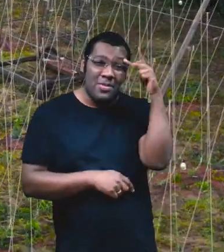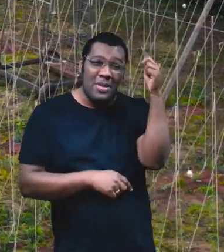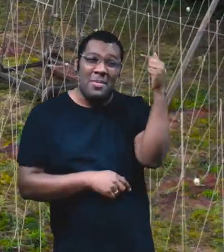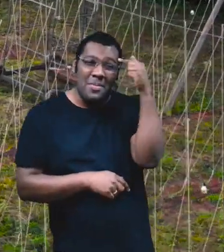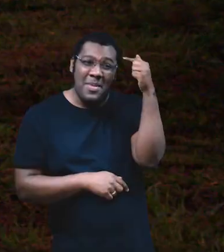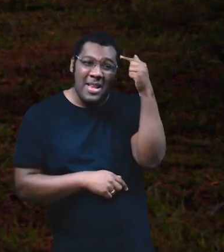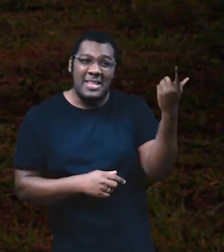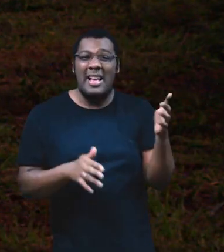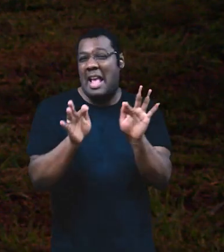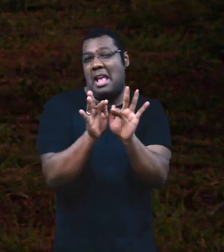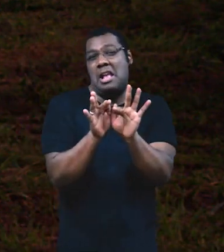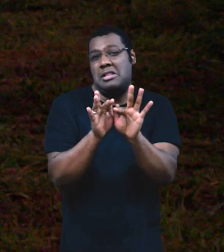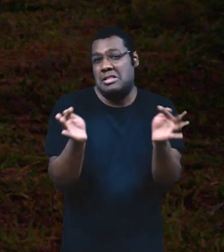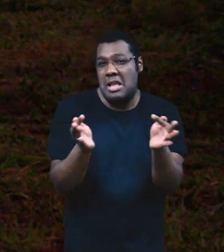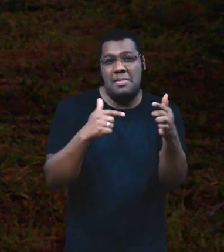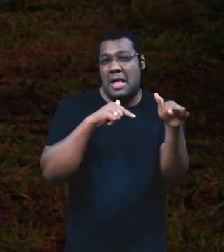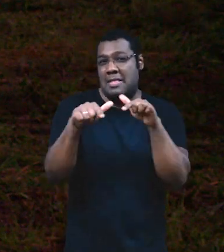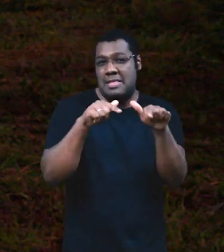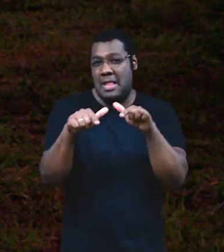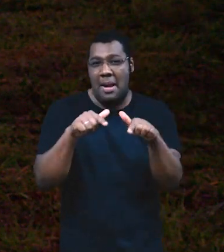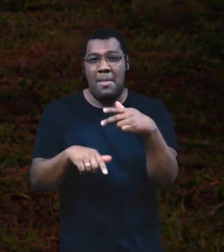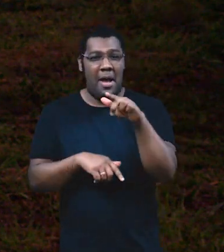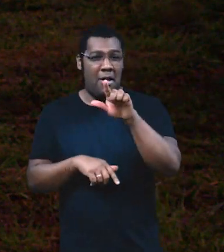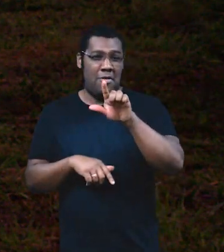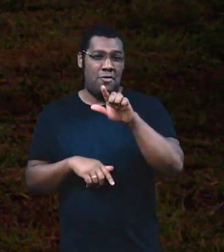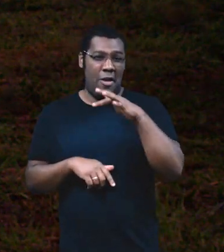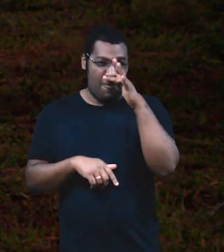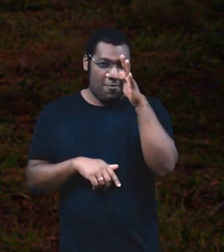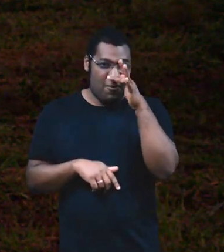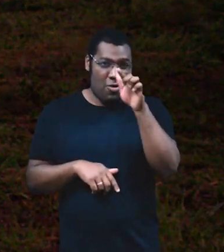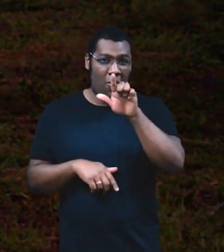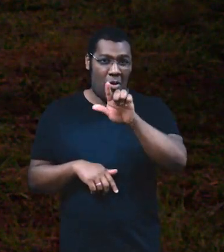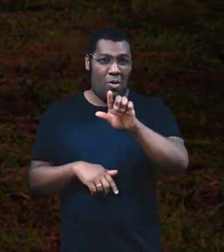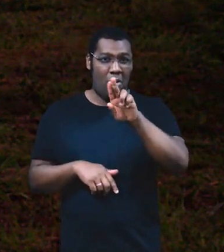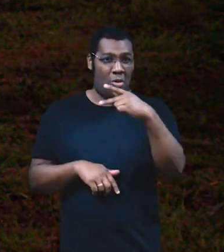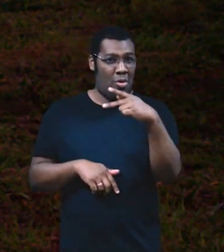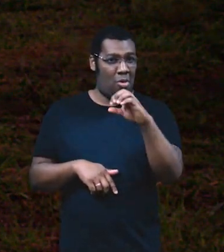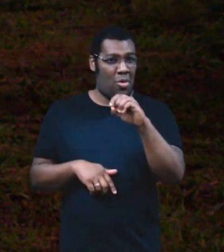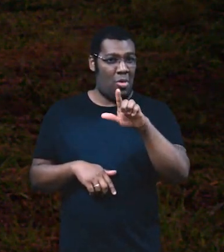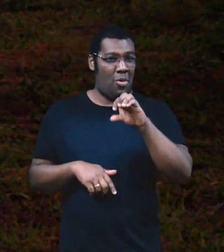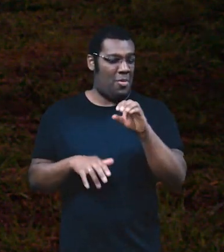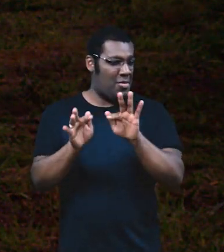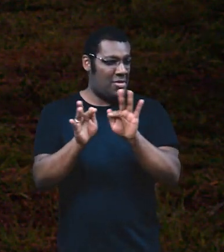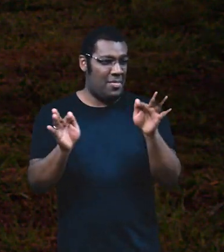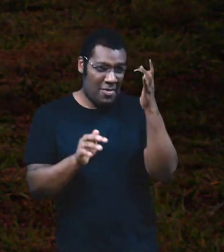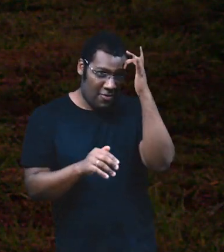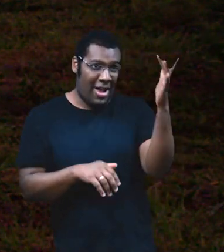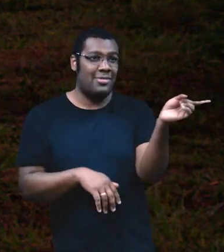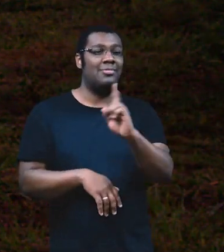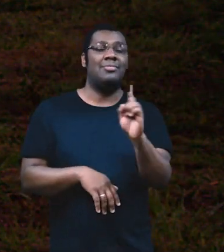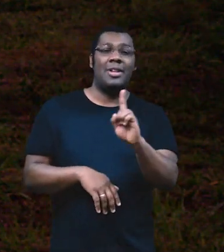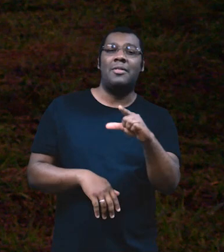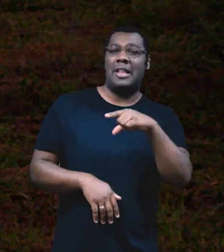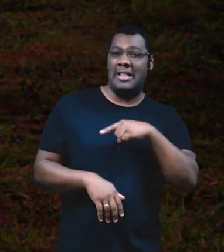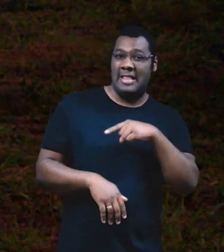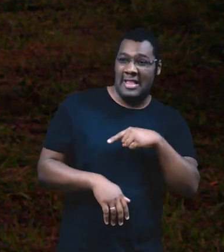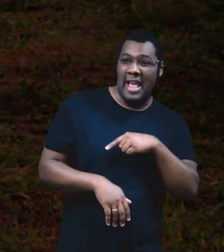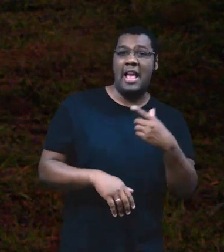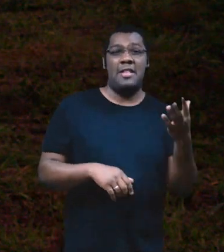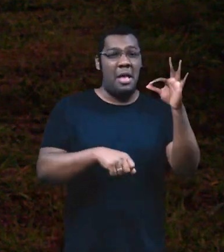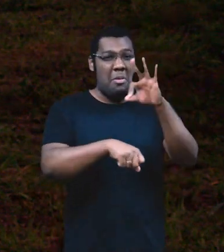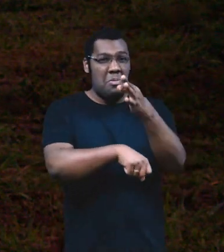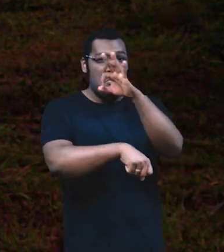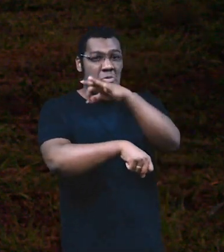numa corda e a planta vai embora, mas não, a gente tem problema com frio, a gente tem insetos, fungos, e aqui como a gente tem uma